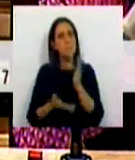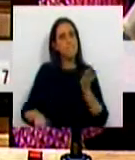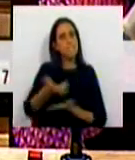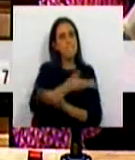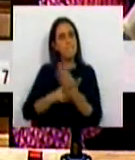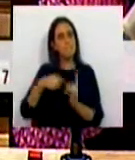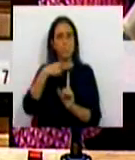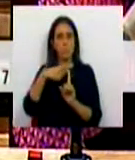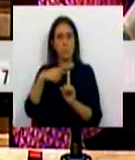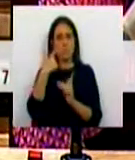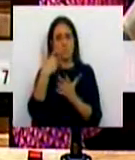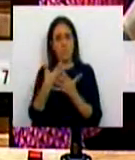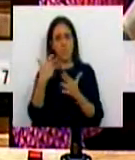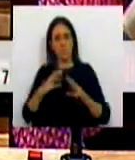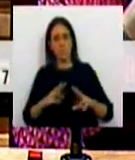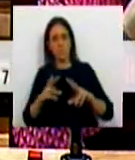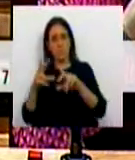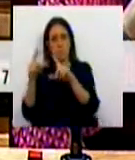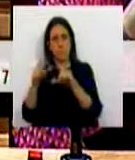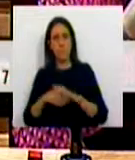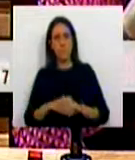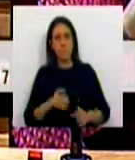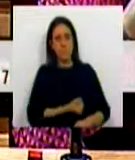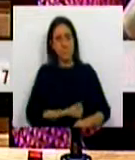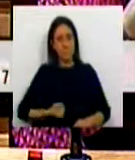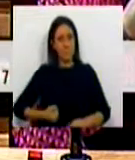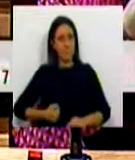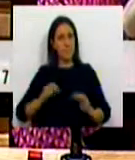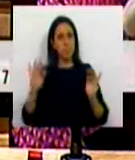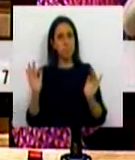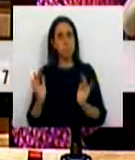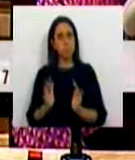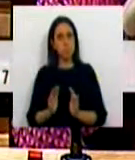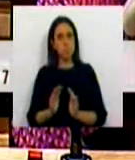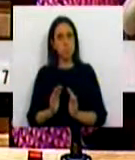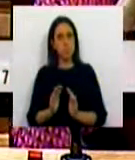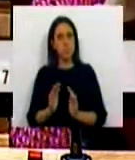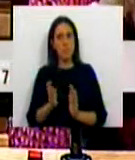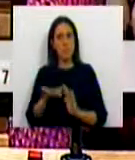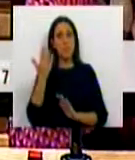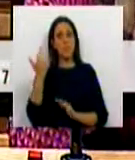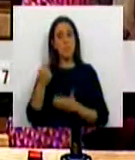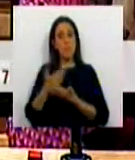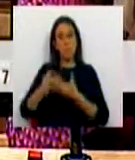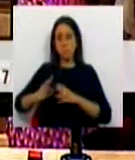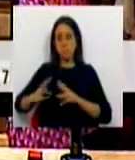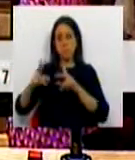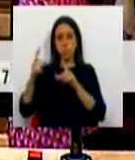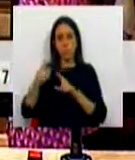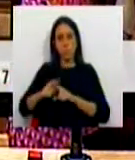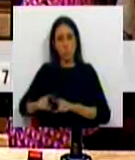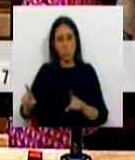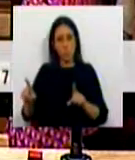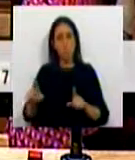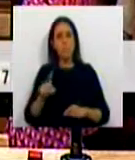evolução positiva. Uma redução do desemprego mais forte do que a que se observou no início da recuperação económica. Uma redução